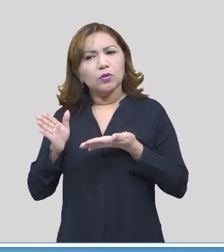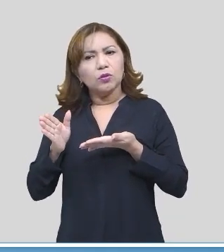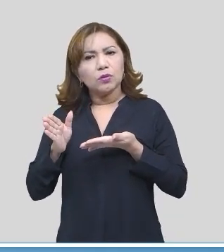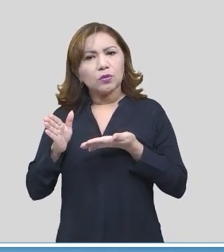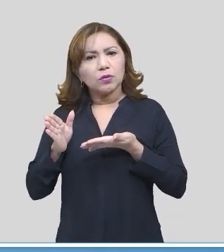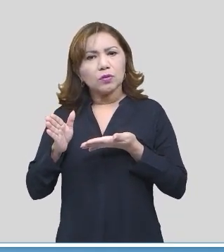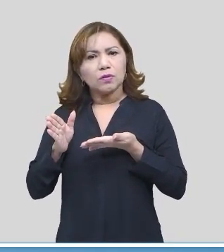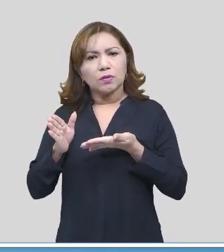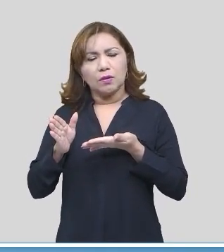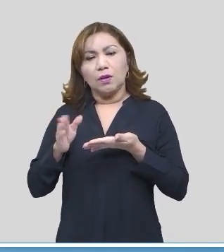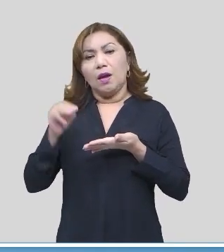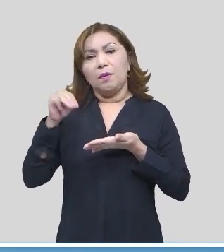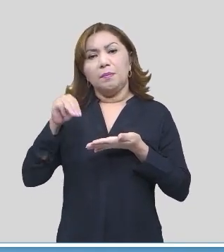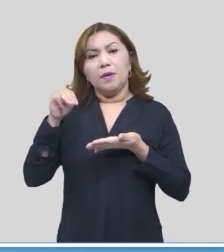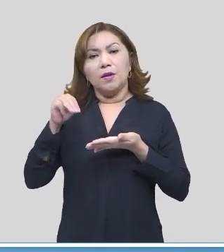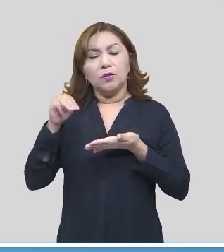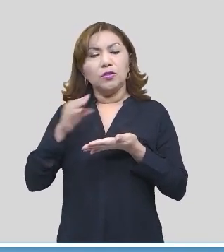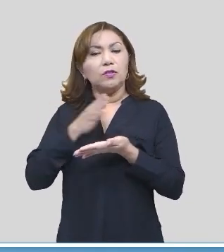metro,